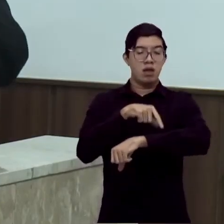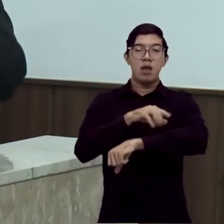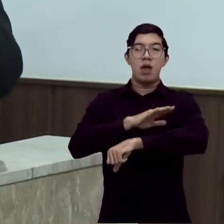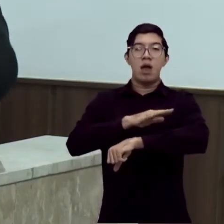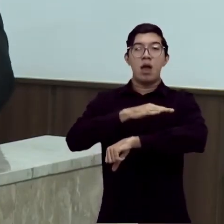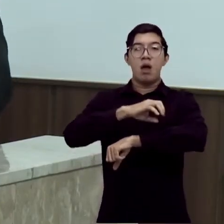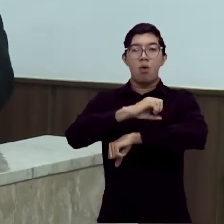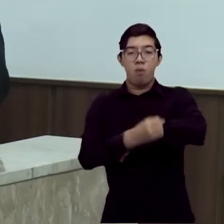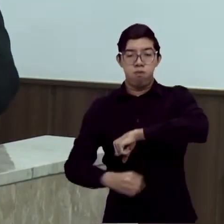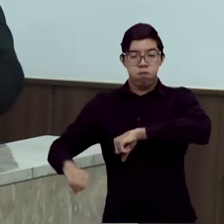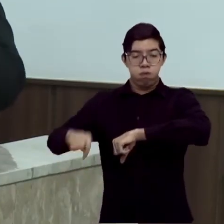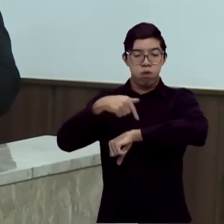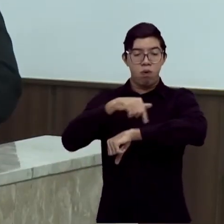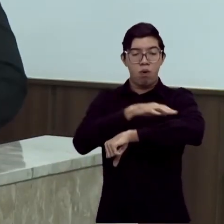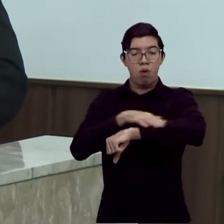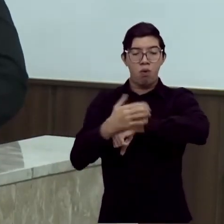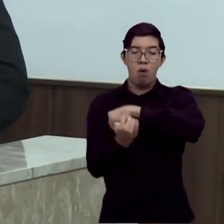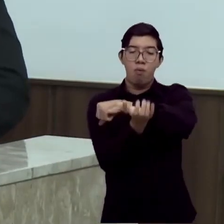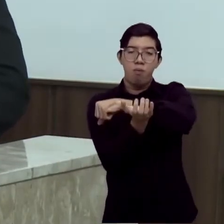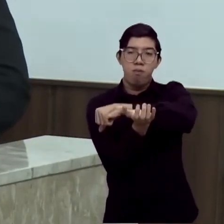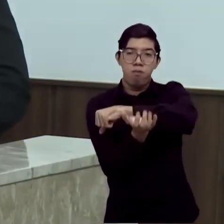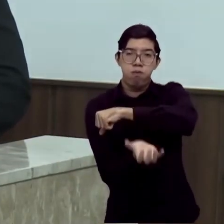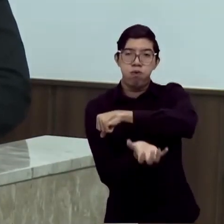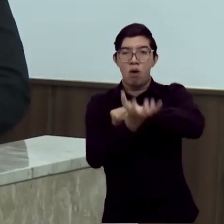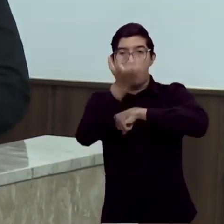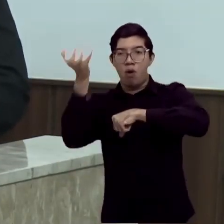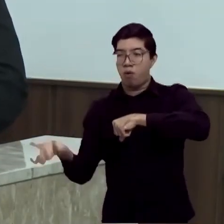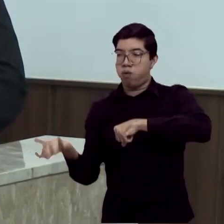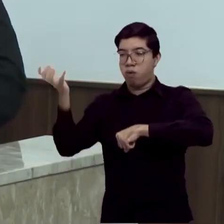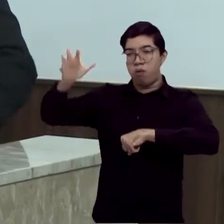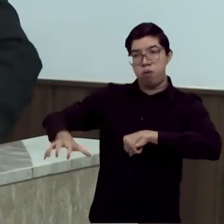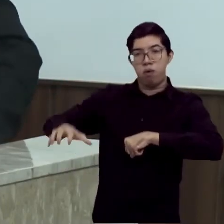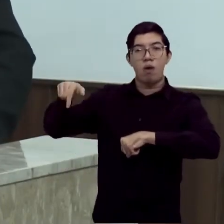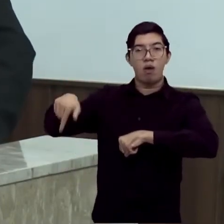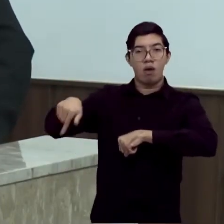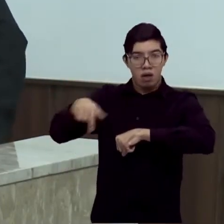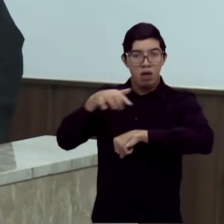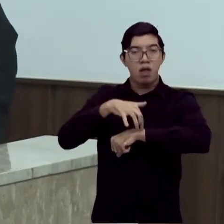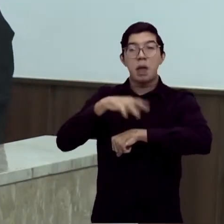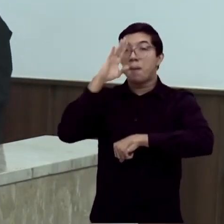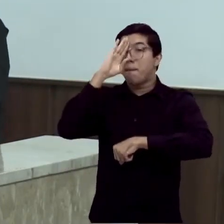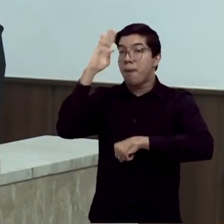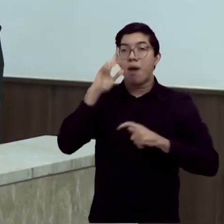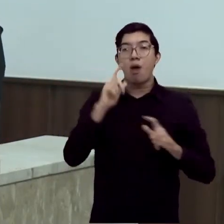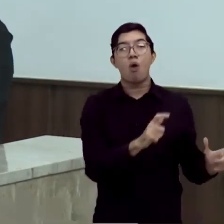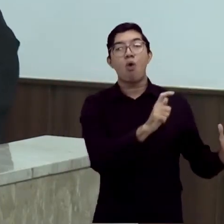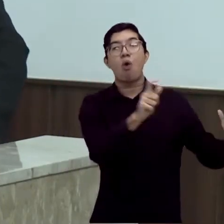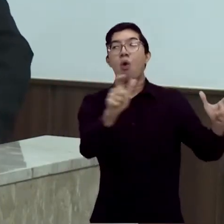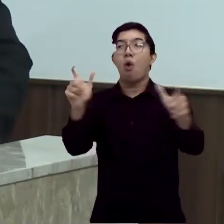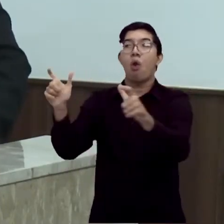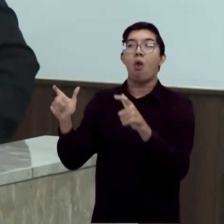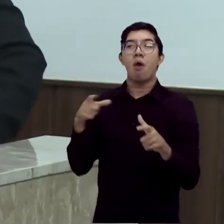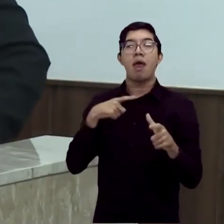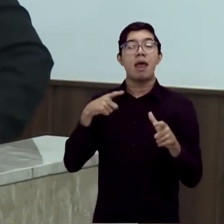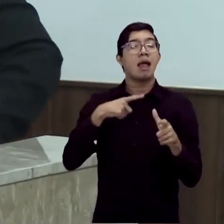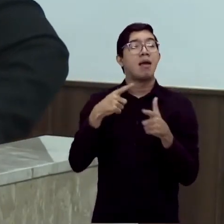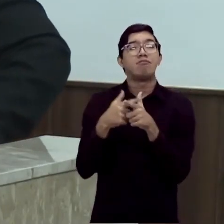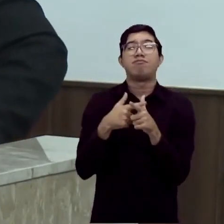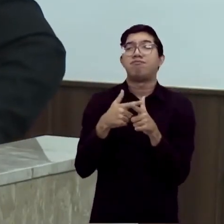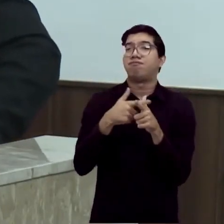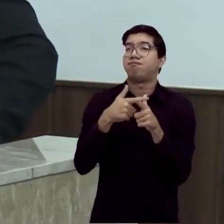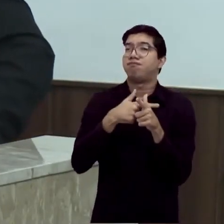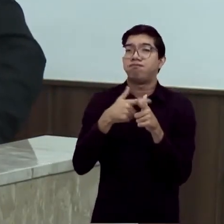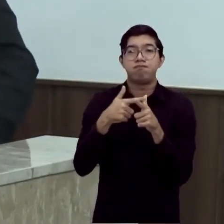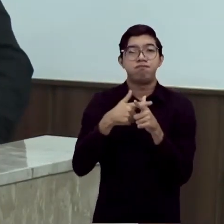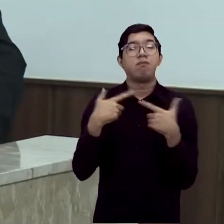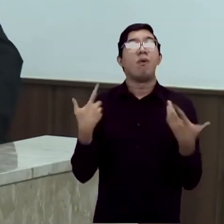inteligente em diversos pontos da cidade, principalmente naqueles pontos que são mais críticos e que o alagamento aí acaba